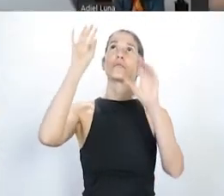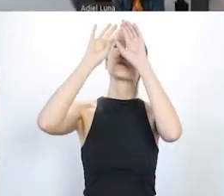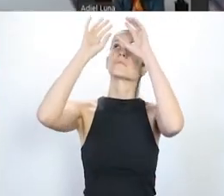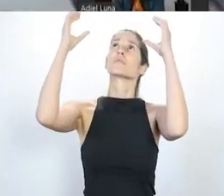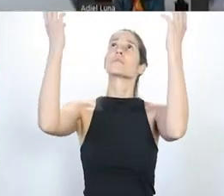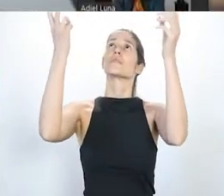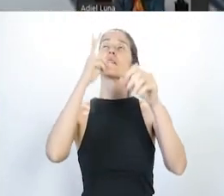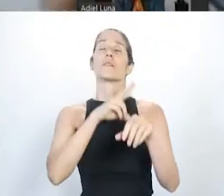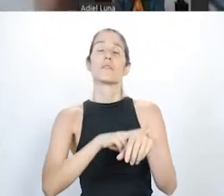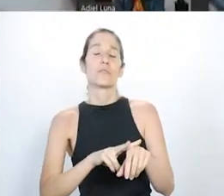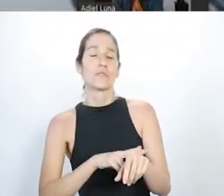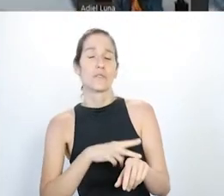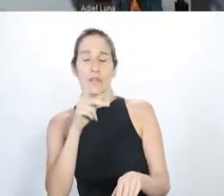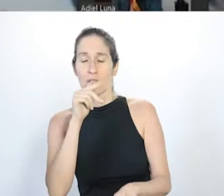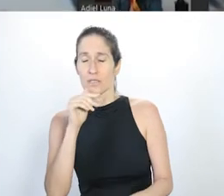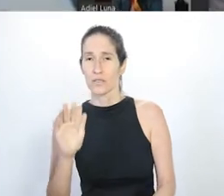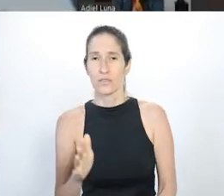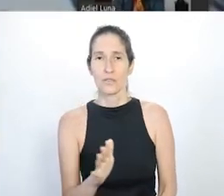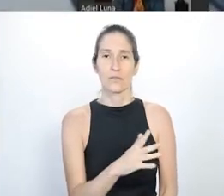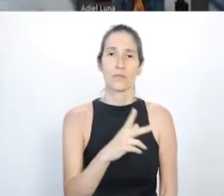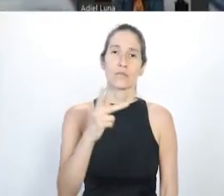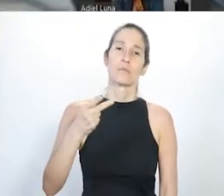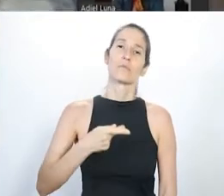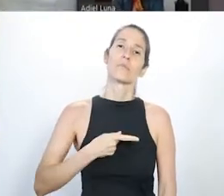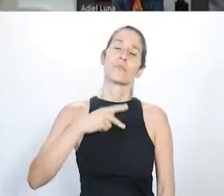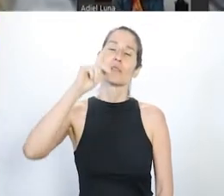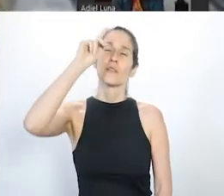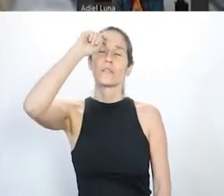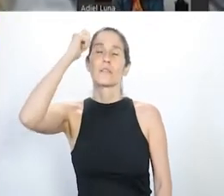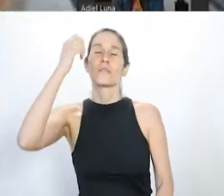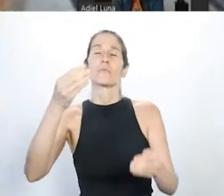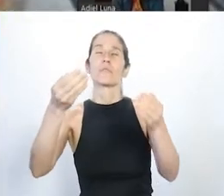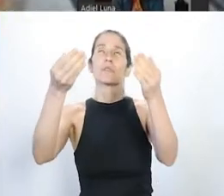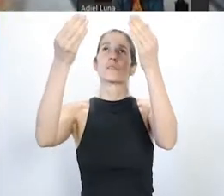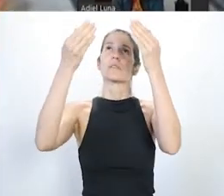um pedaço do azul do céu e do verde do mar.